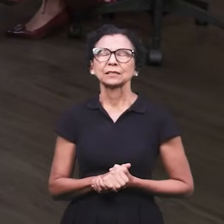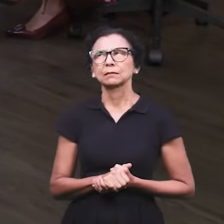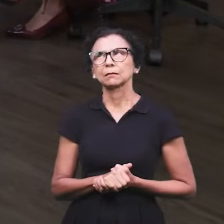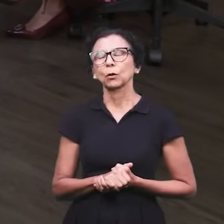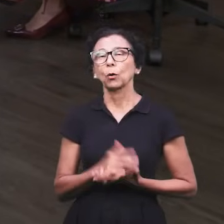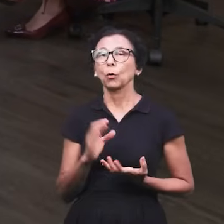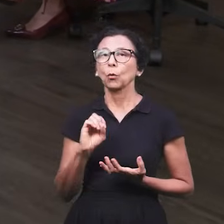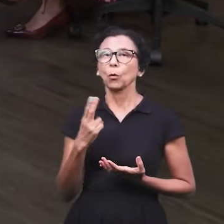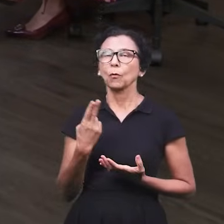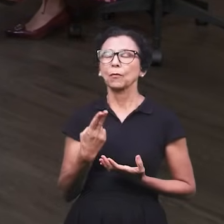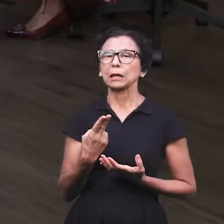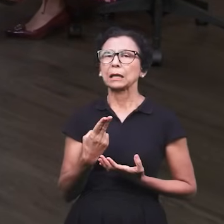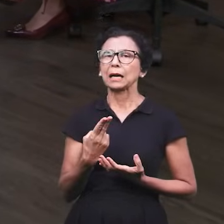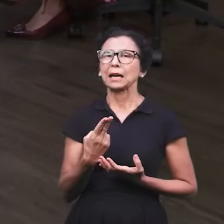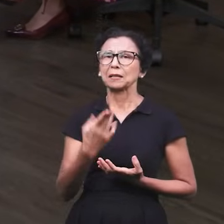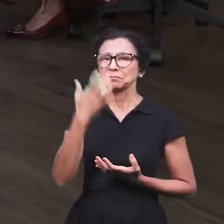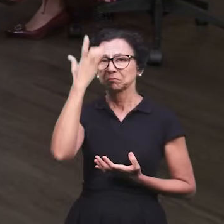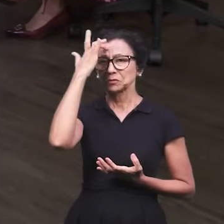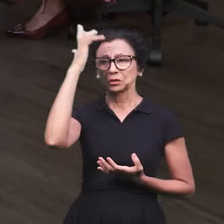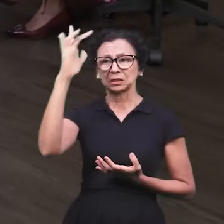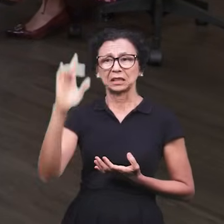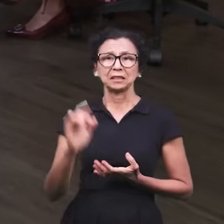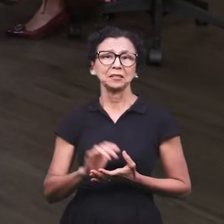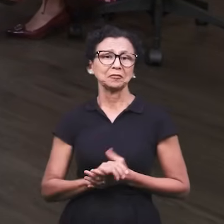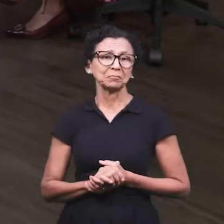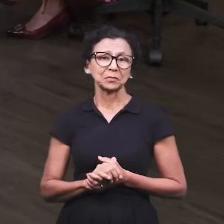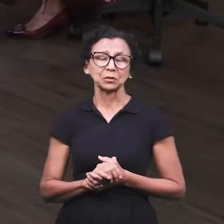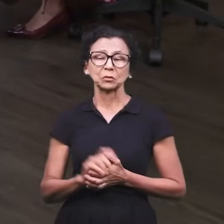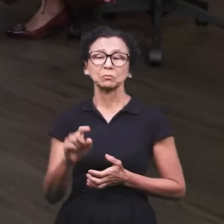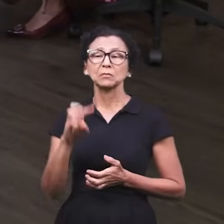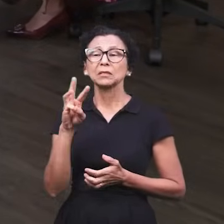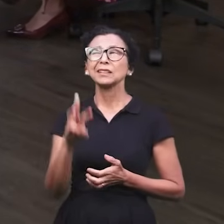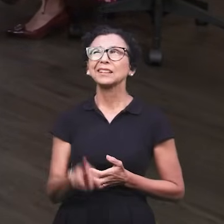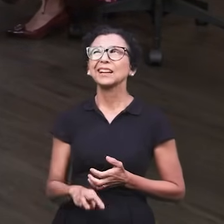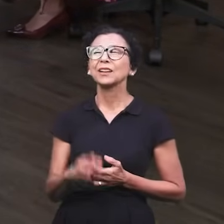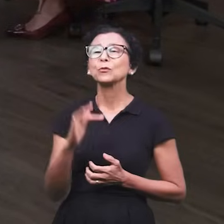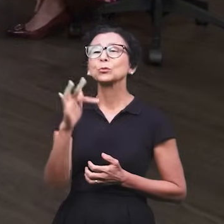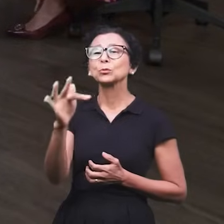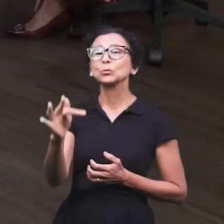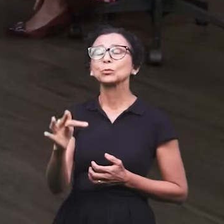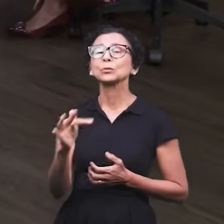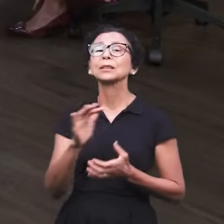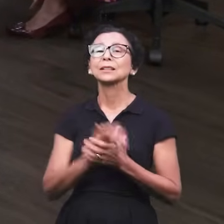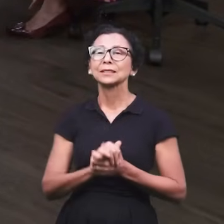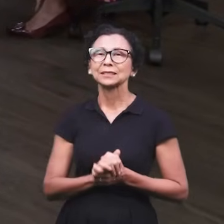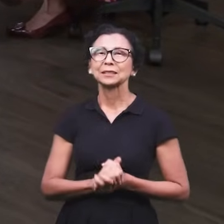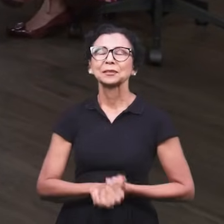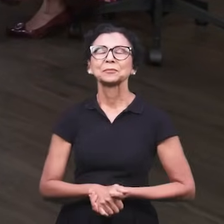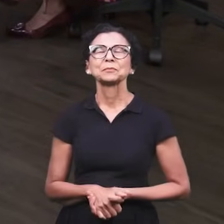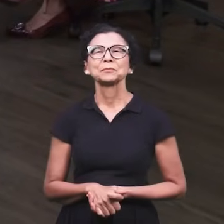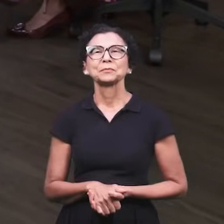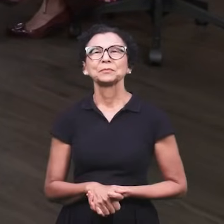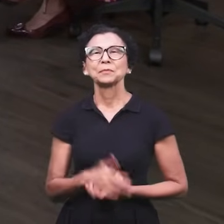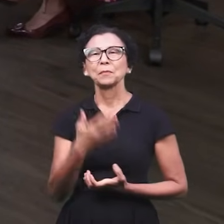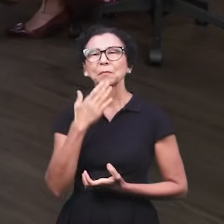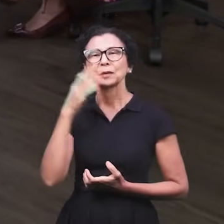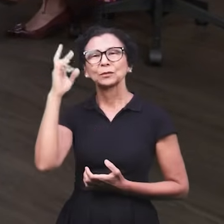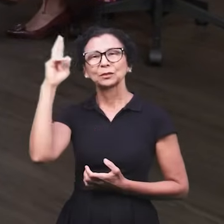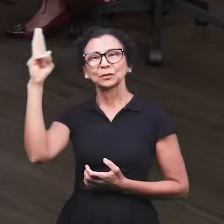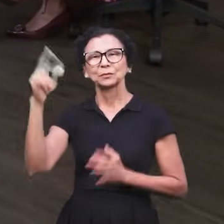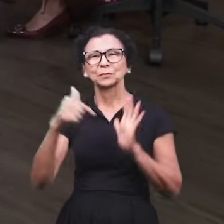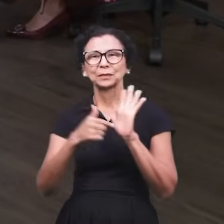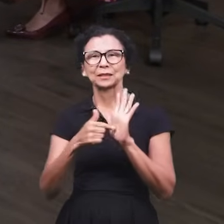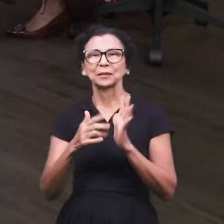é, não. Mas Senhor, abençoe e tudo mais. E papai, no tempo certo, me mostra quem é ele. Glórias ao nome do